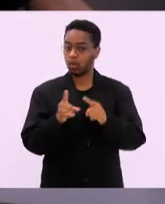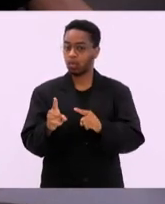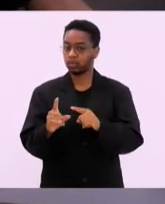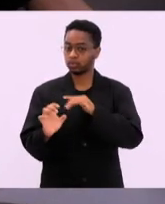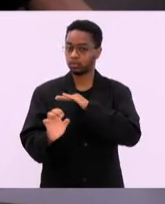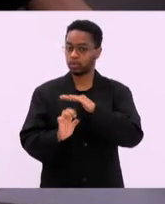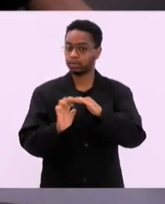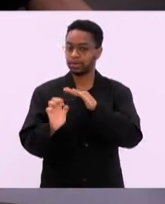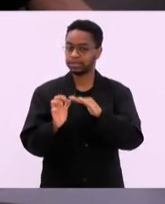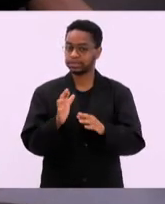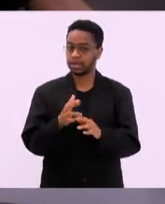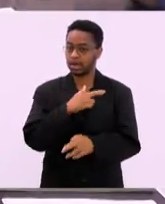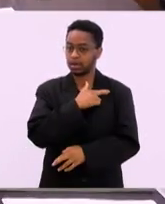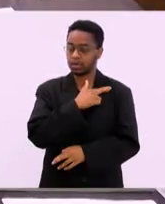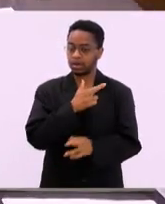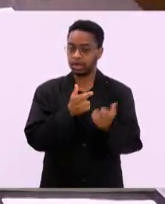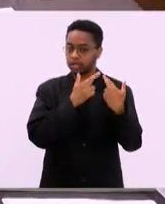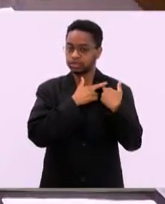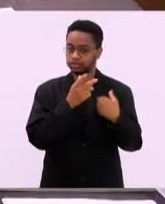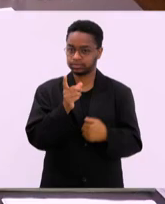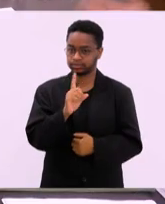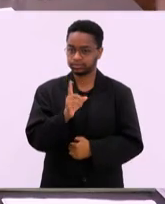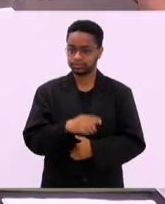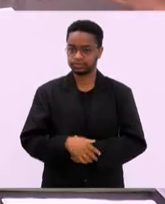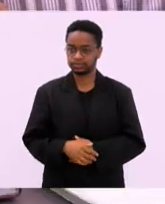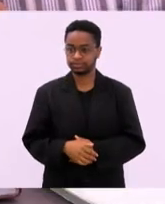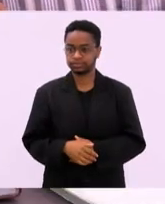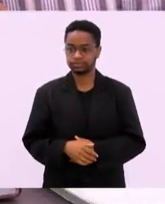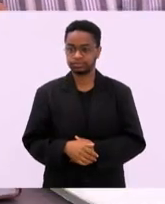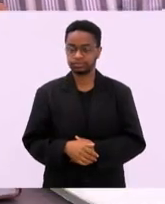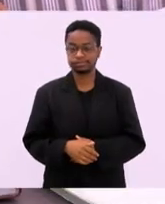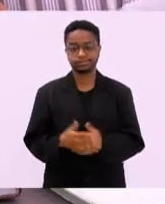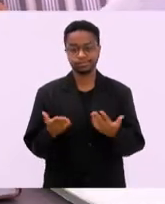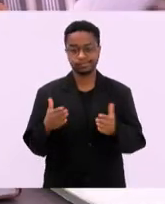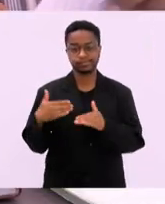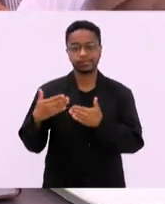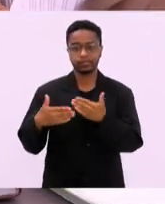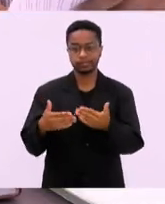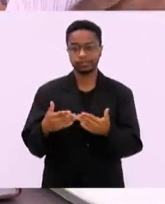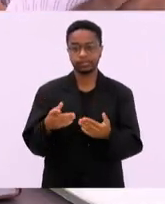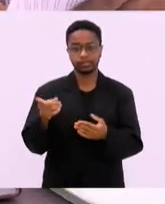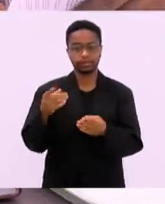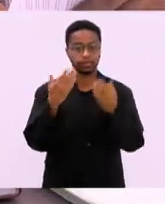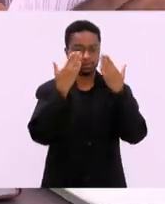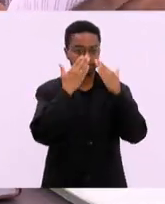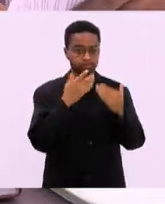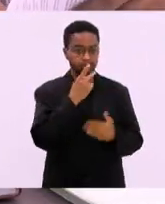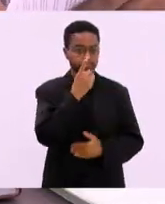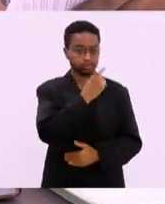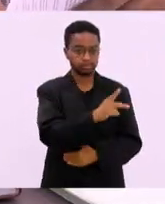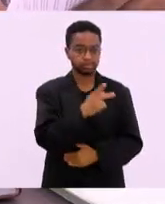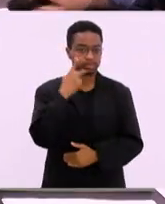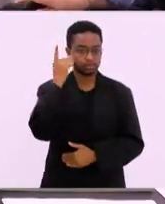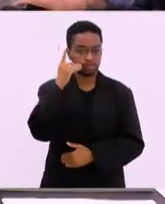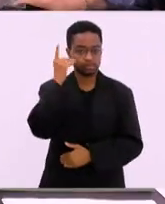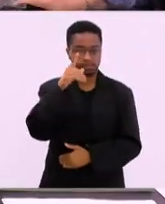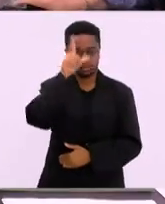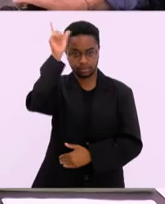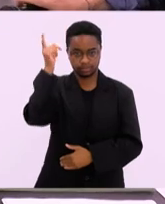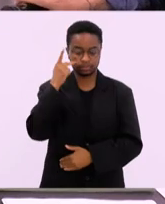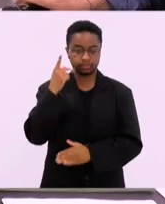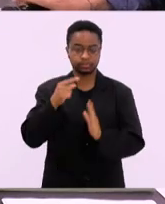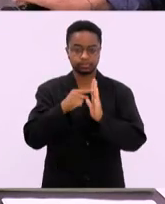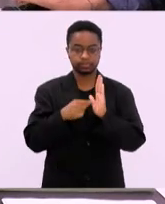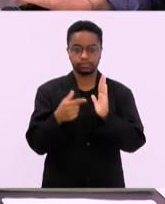certo. Bem, e aí, como é que a gente fica nessa questão? Avancemos. Não, vista para o deputado Luiz Paulo. Vista, deputado Luiz Paulo. 33 da